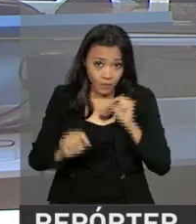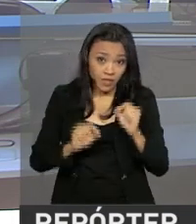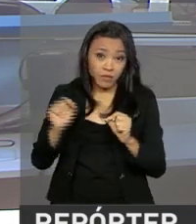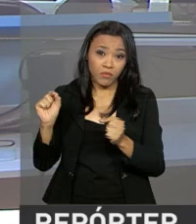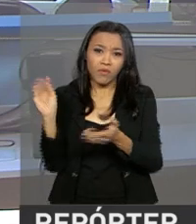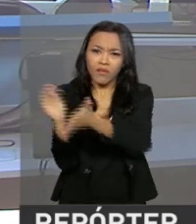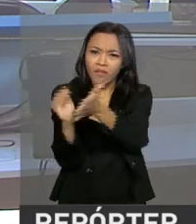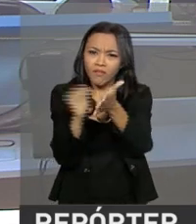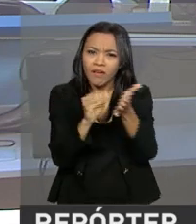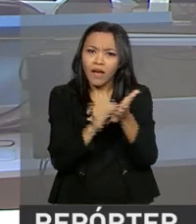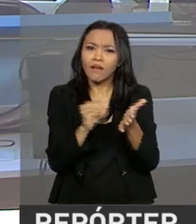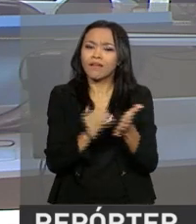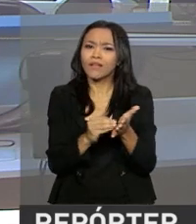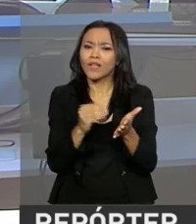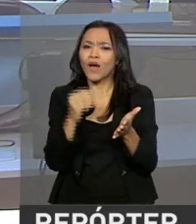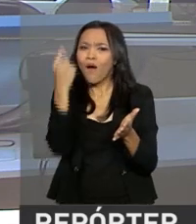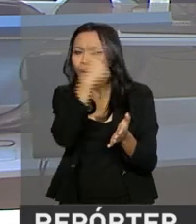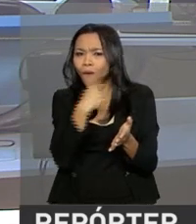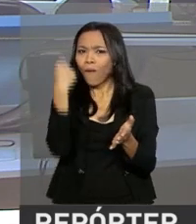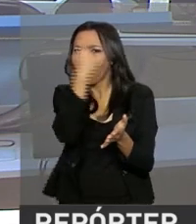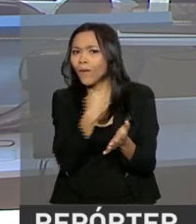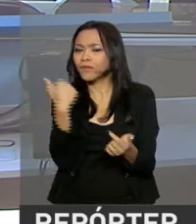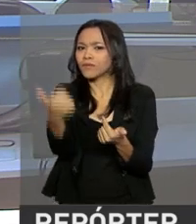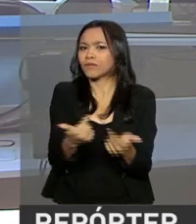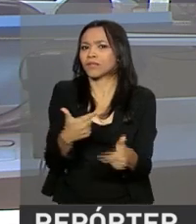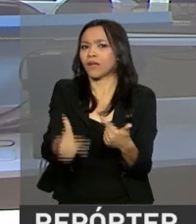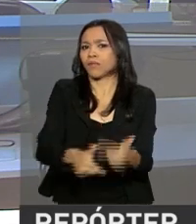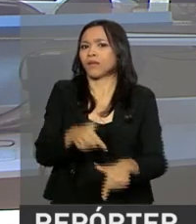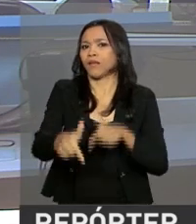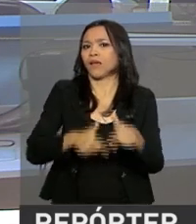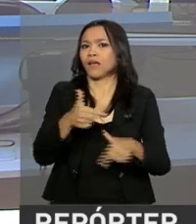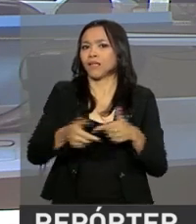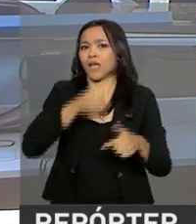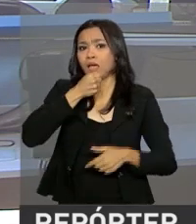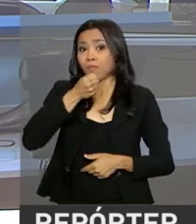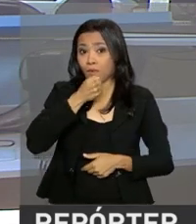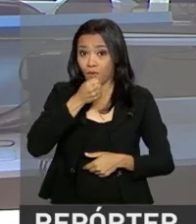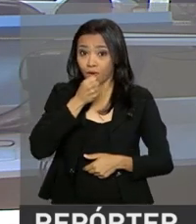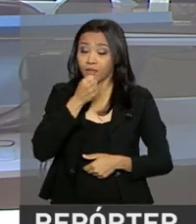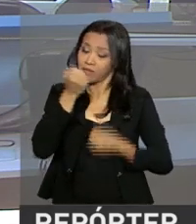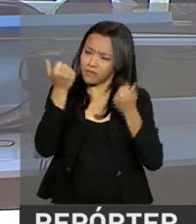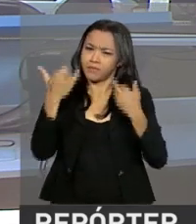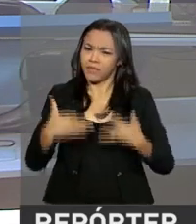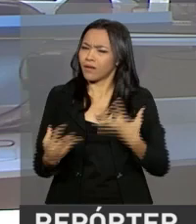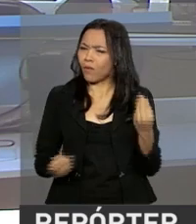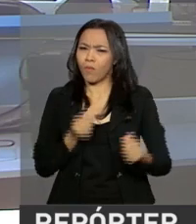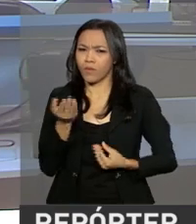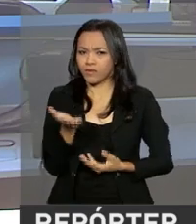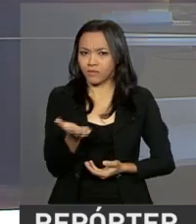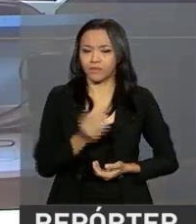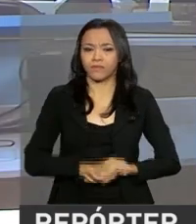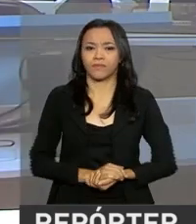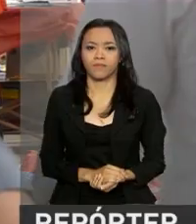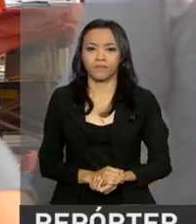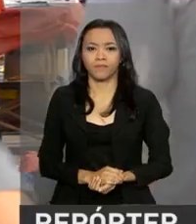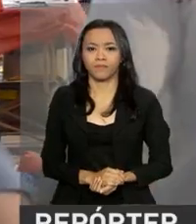insuficiência de horas trabalhadas a repórter Melo explica essa mudança pra